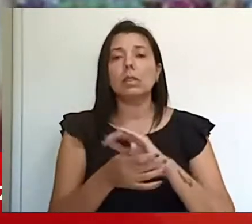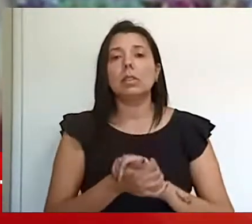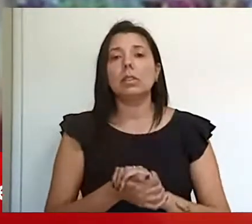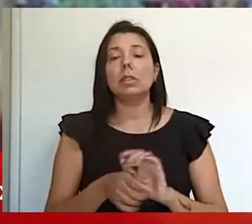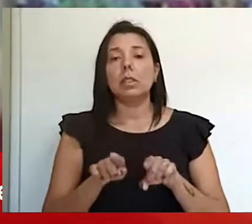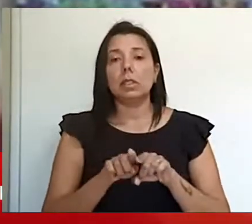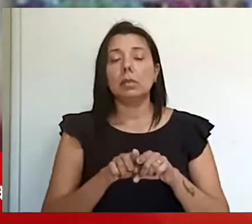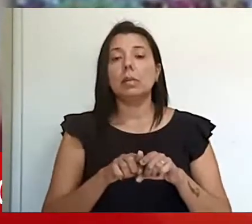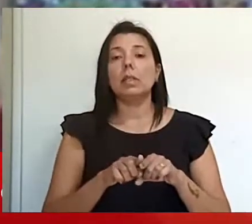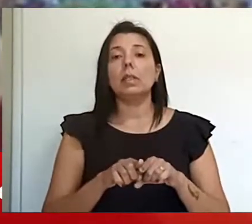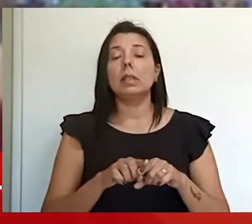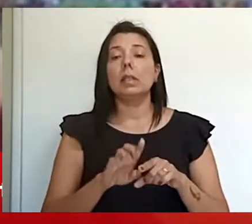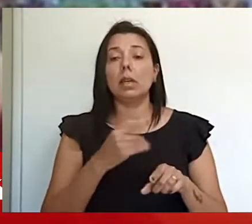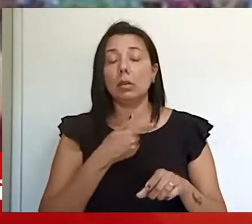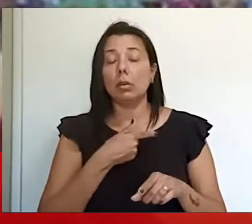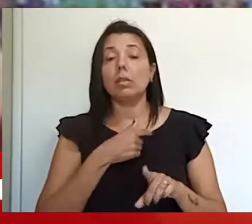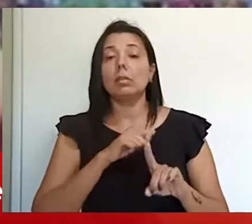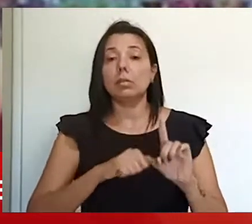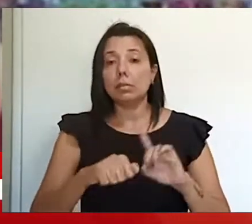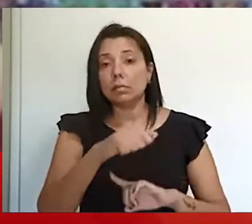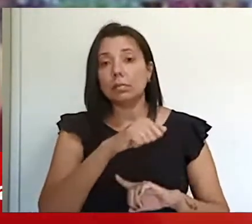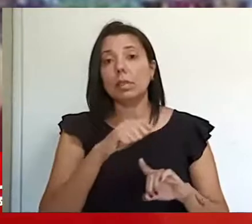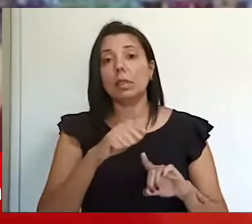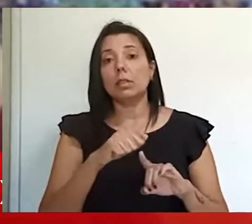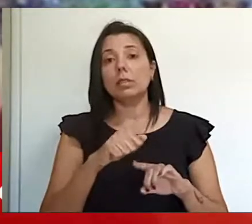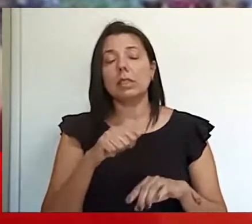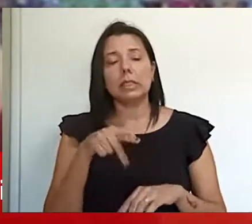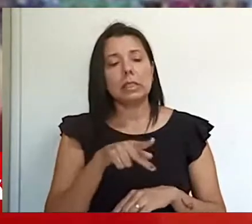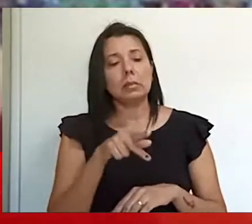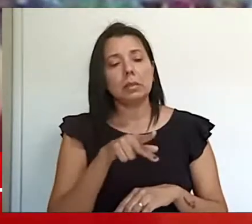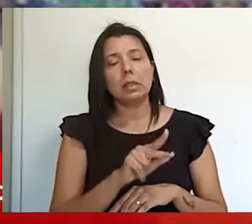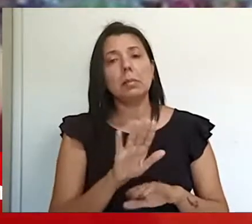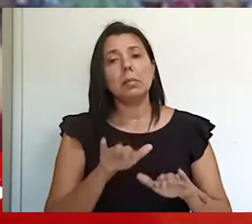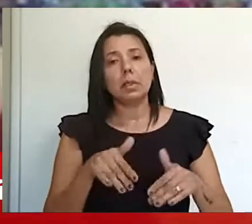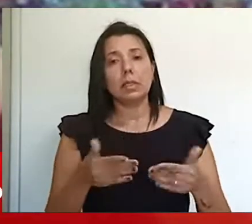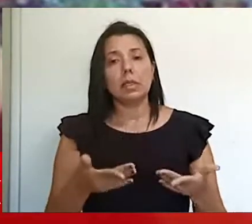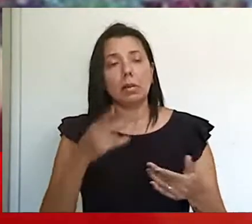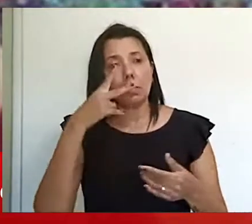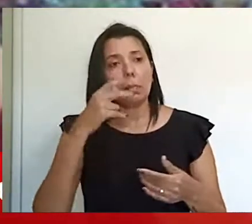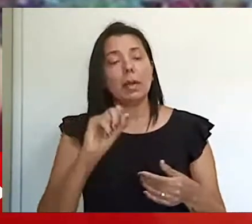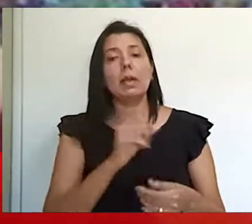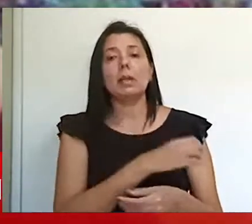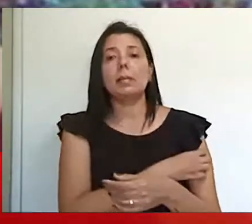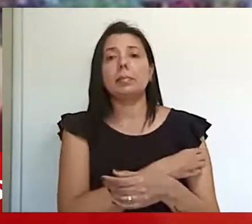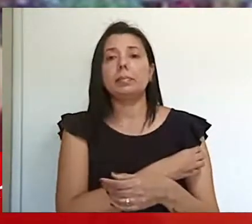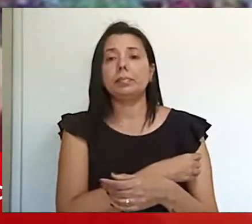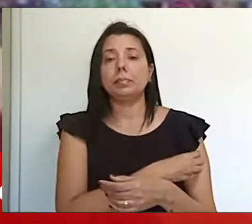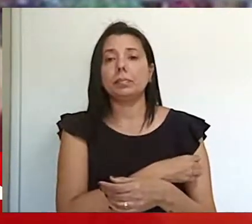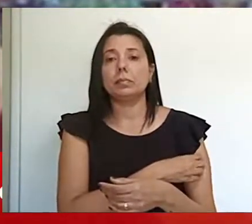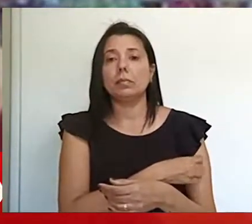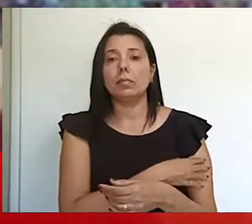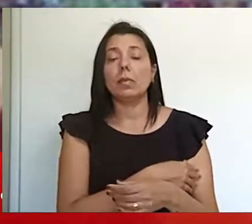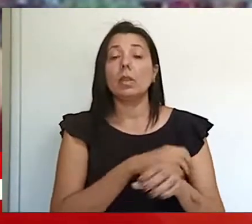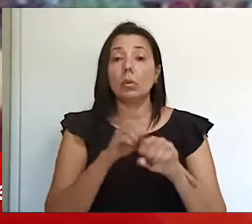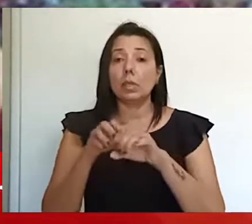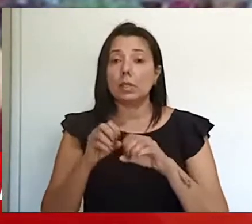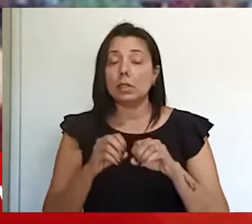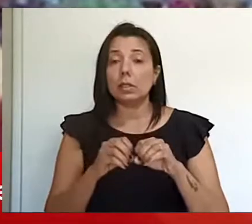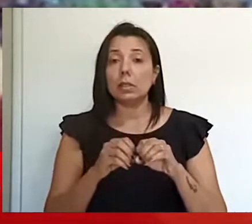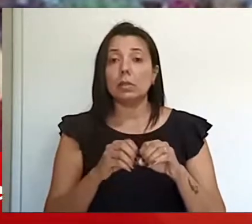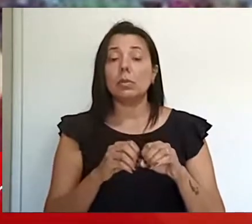nossa sociedade, de toda ordem. Então, para a educação do campo, e se tratando